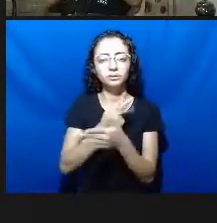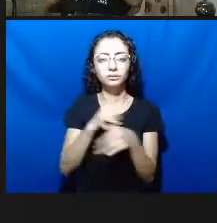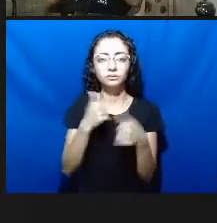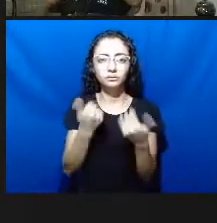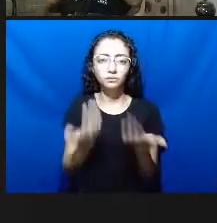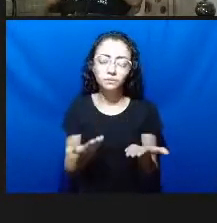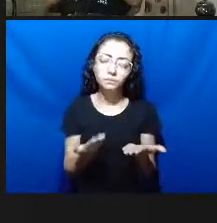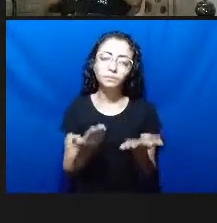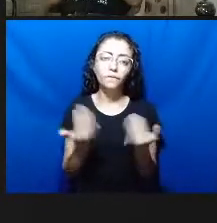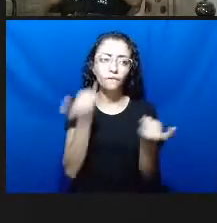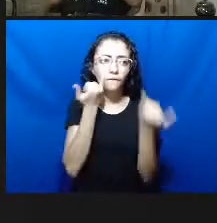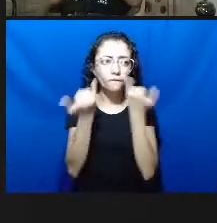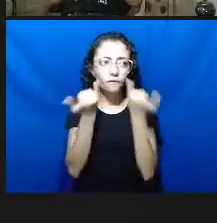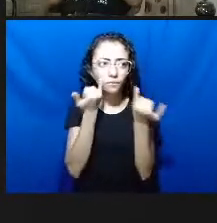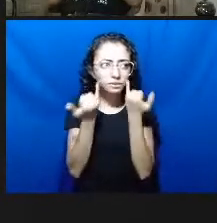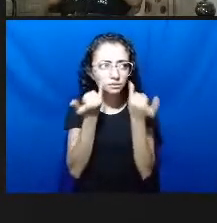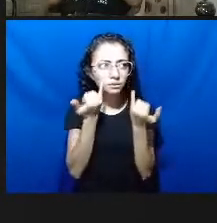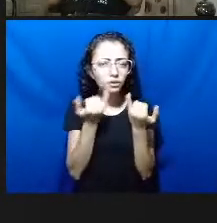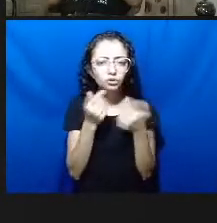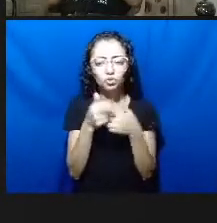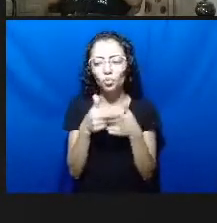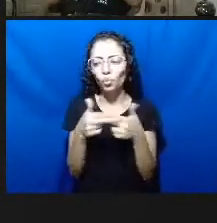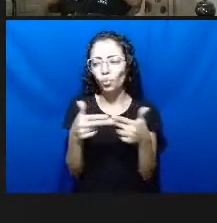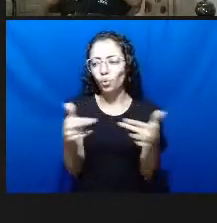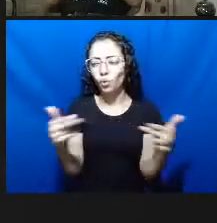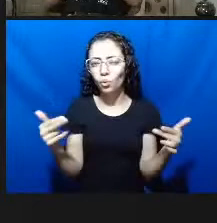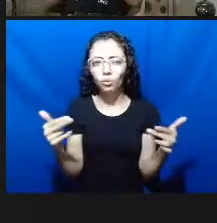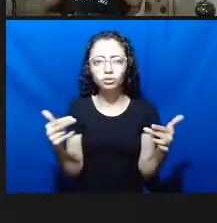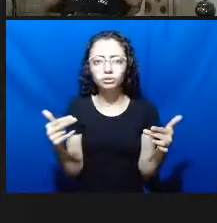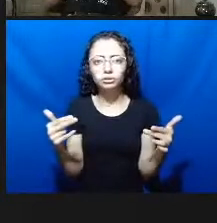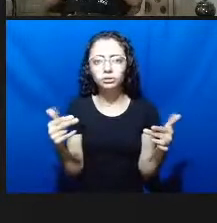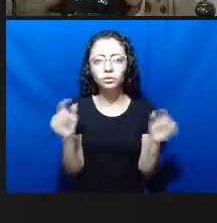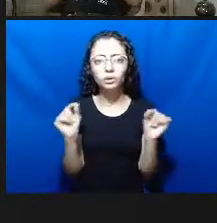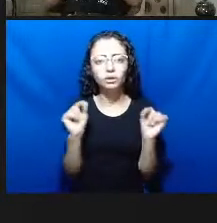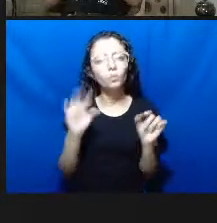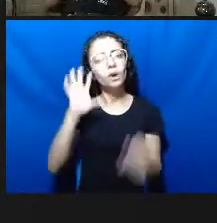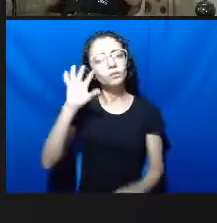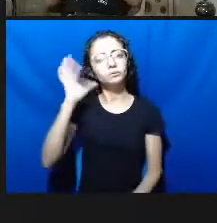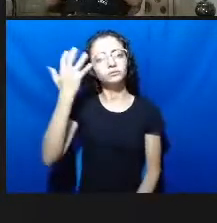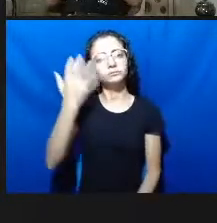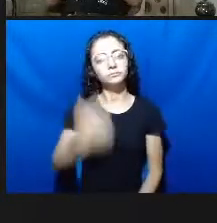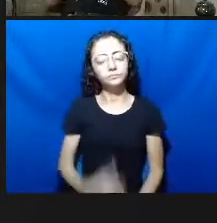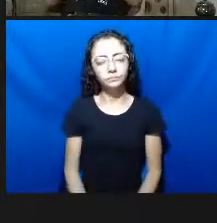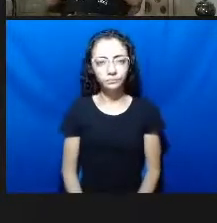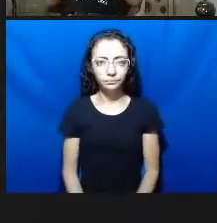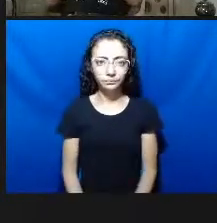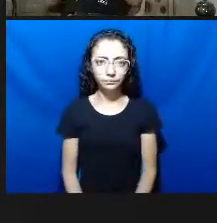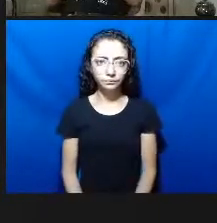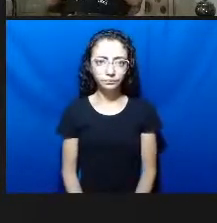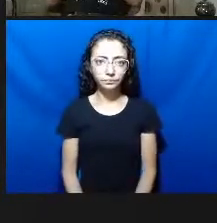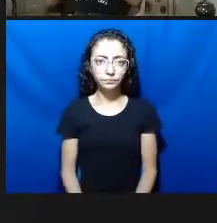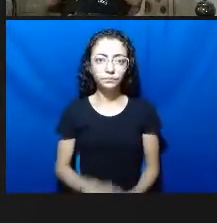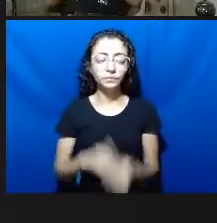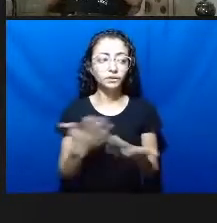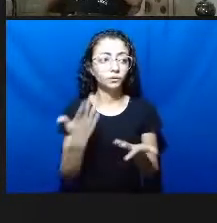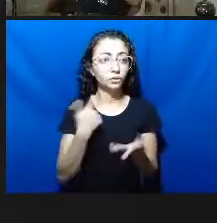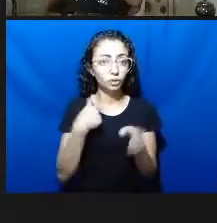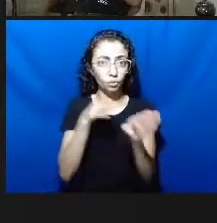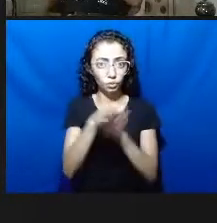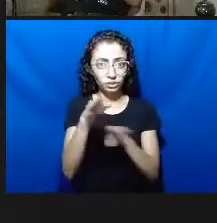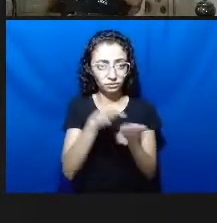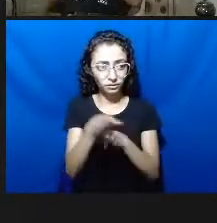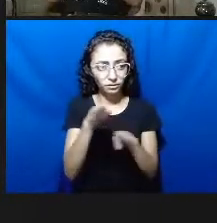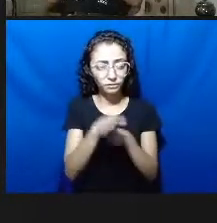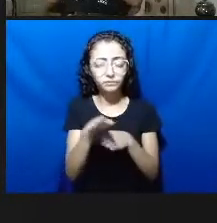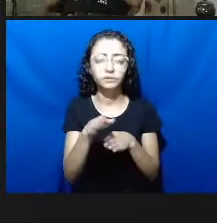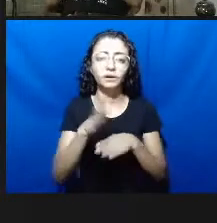nesse sentido, ela não é uma notícia de alguma coisa, a não ser o acontecimento. De certa forma, o que orientava um pouco essa atitude